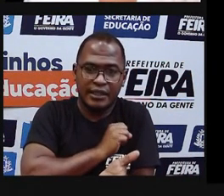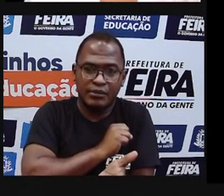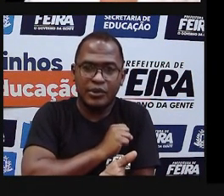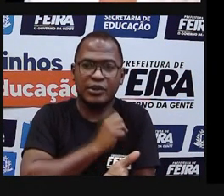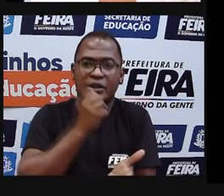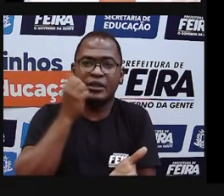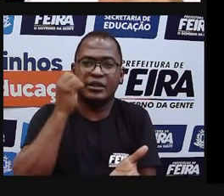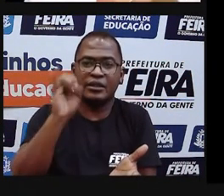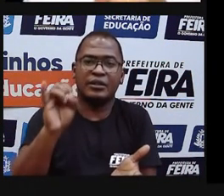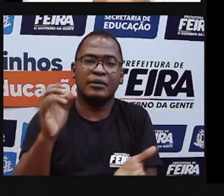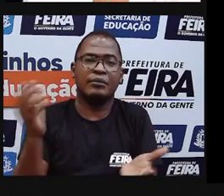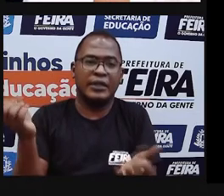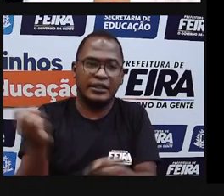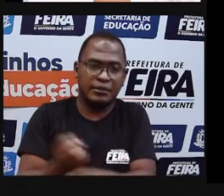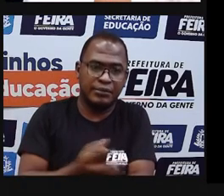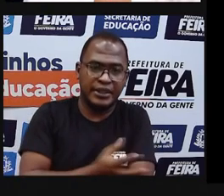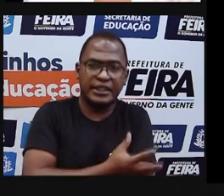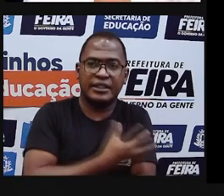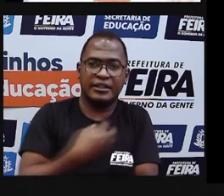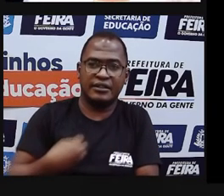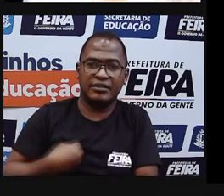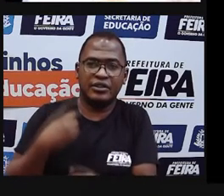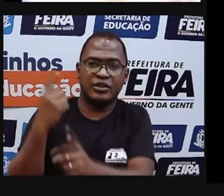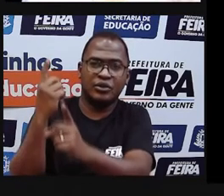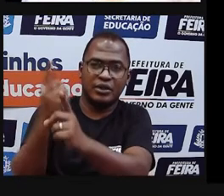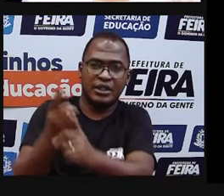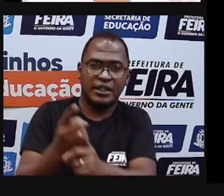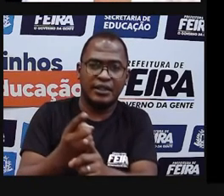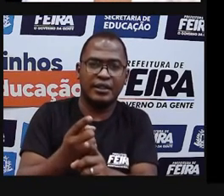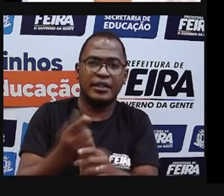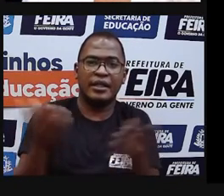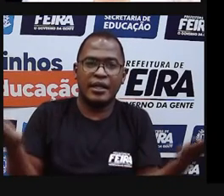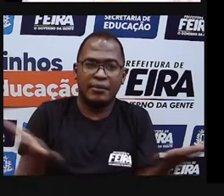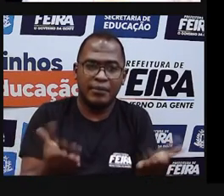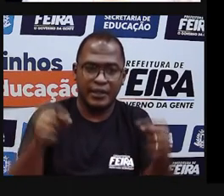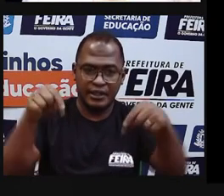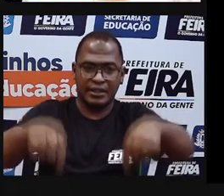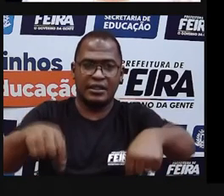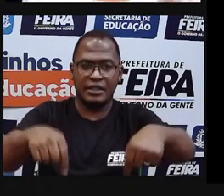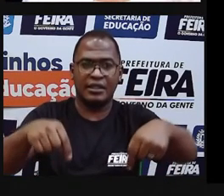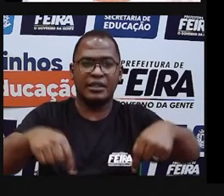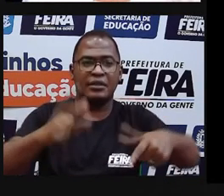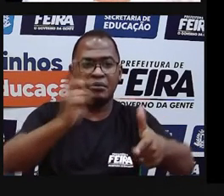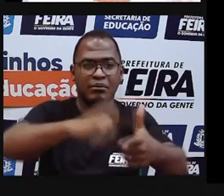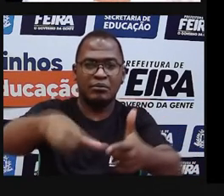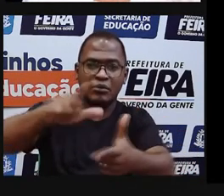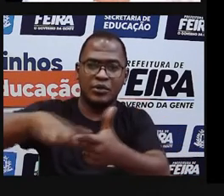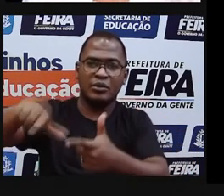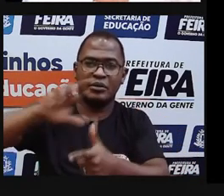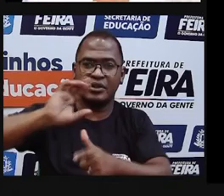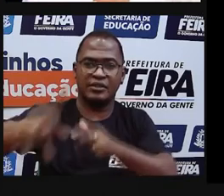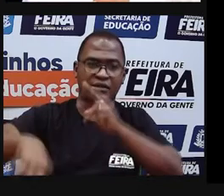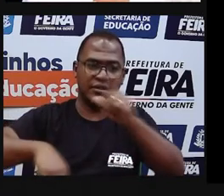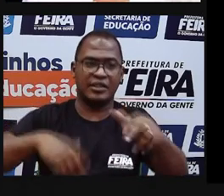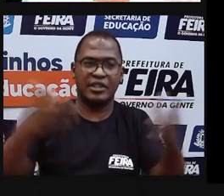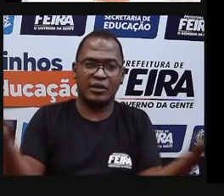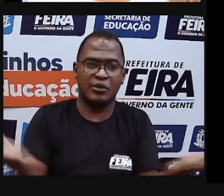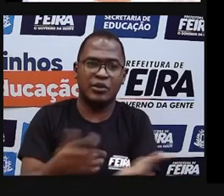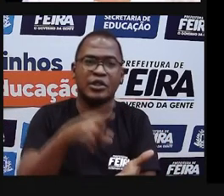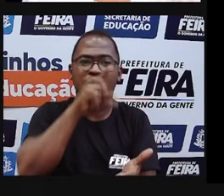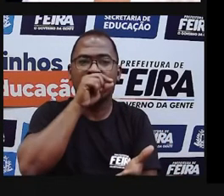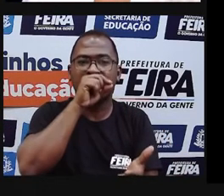mais prazer encontro eu lá. Minha terra tem palmeiras, onde canta o sabiá.